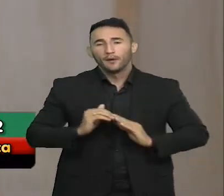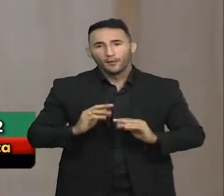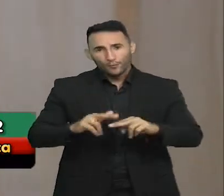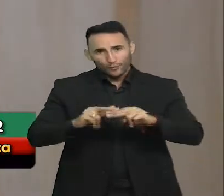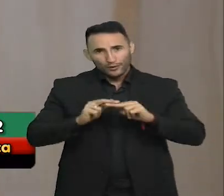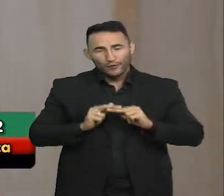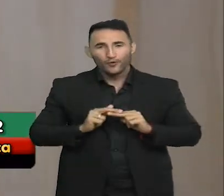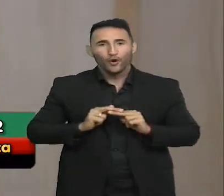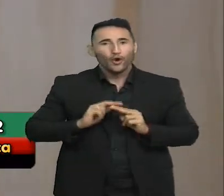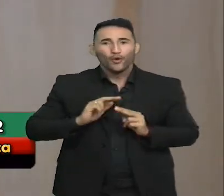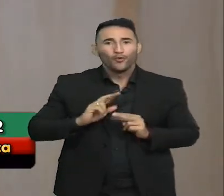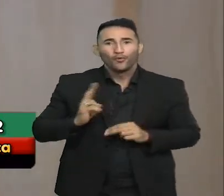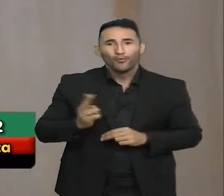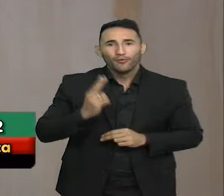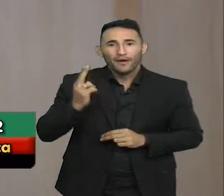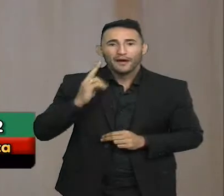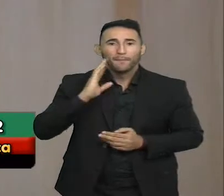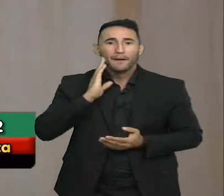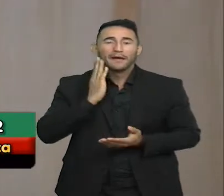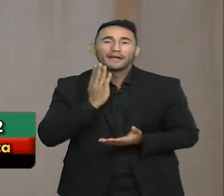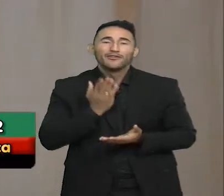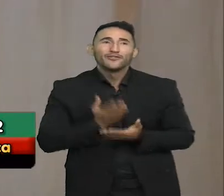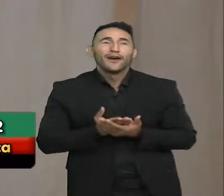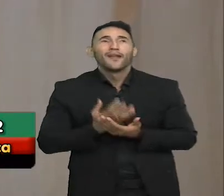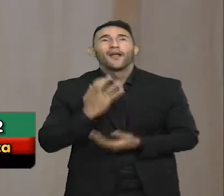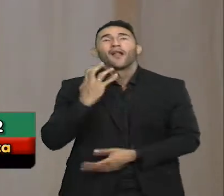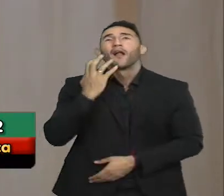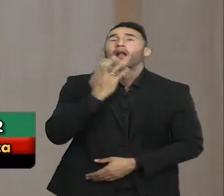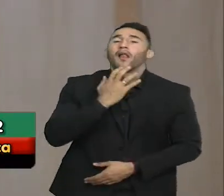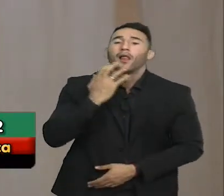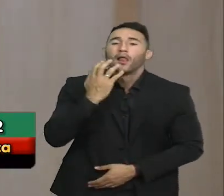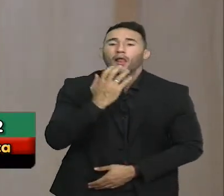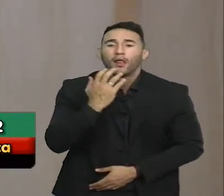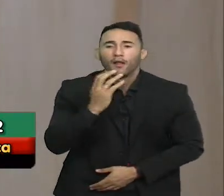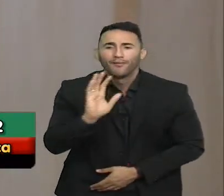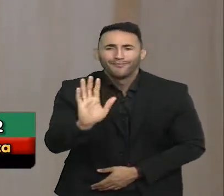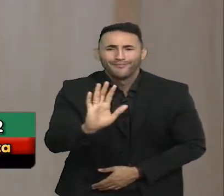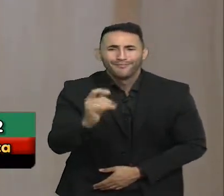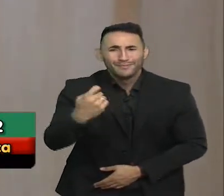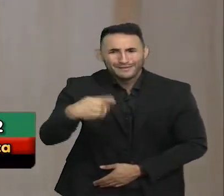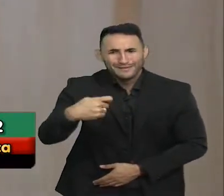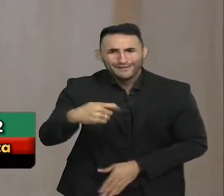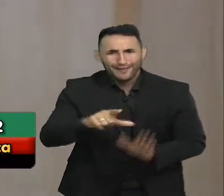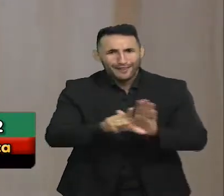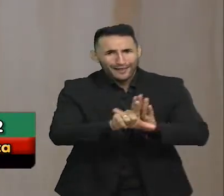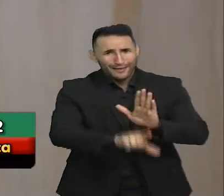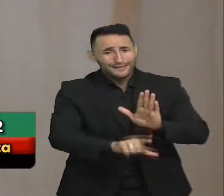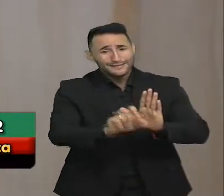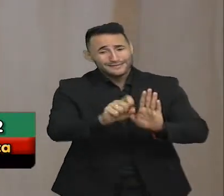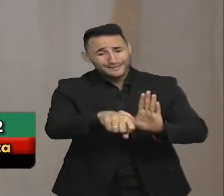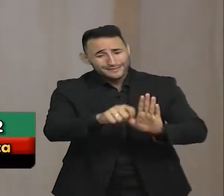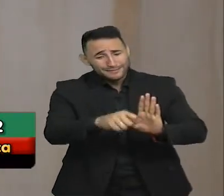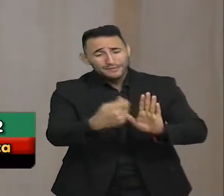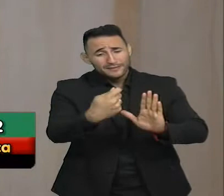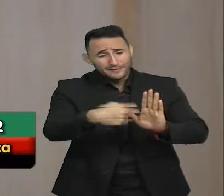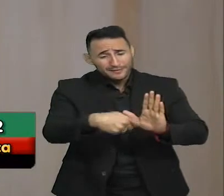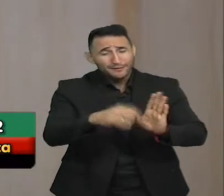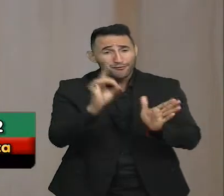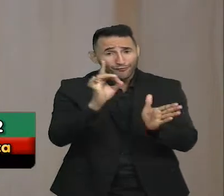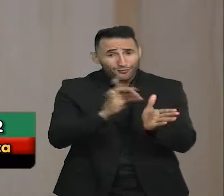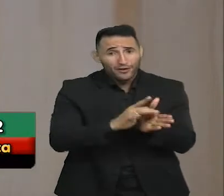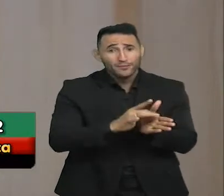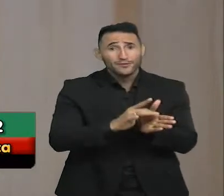dá para acreditar no canto da sereia. Nós precisamos de lei, sim. Nós precisamos de